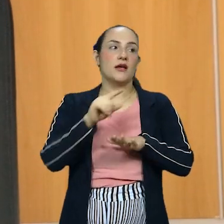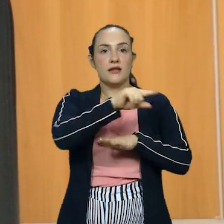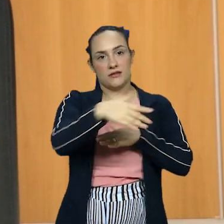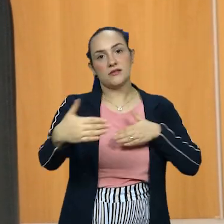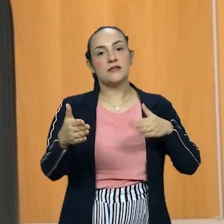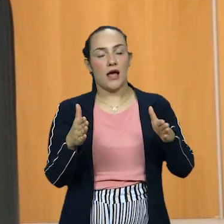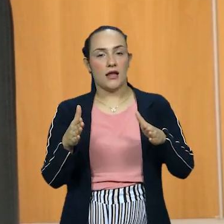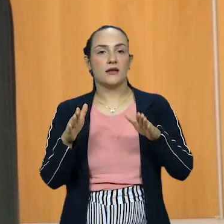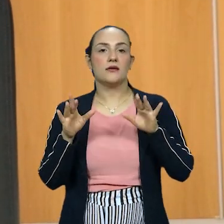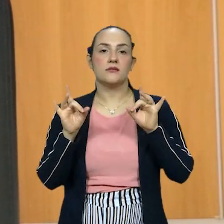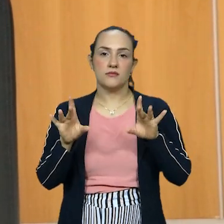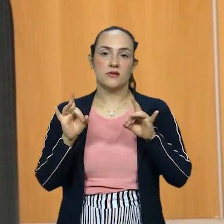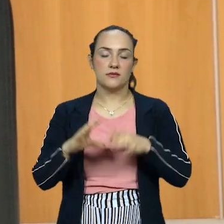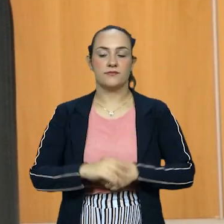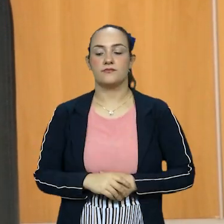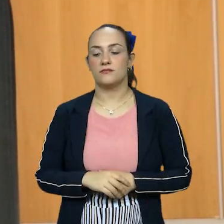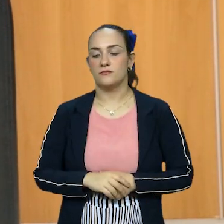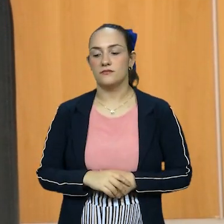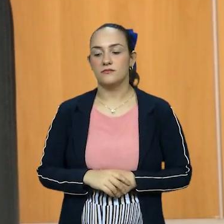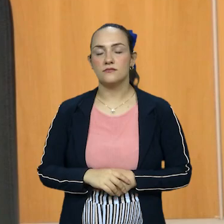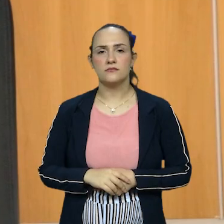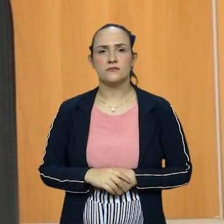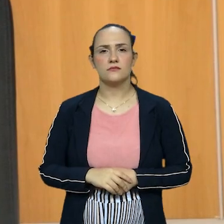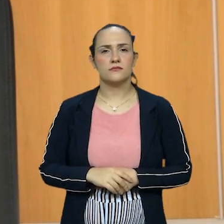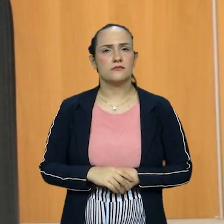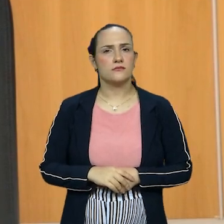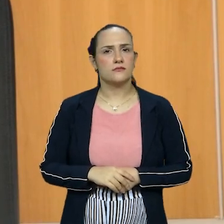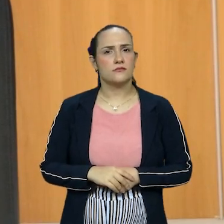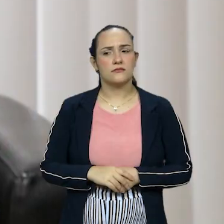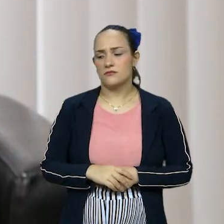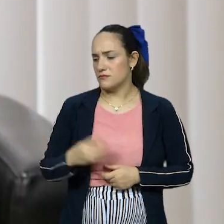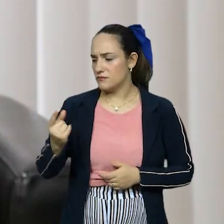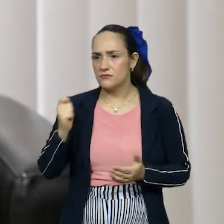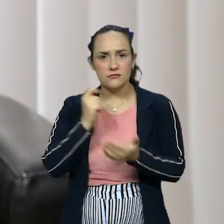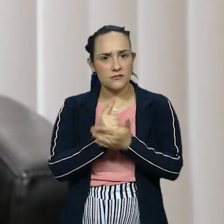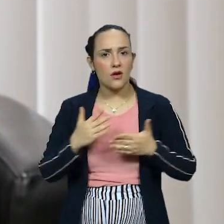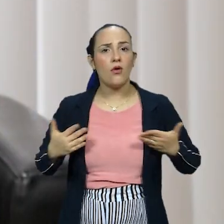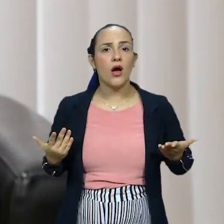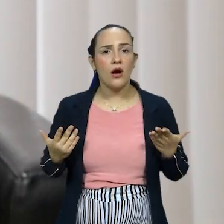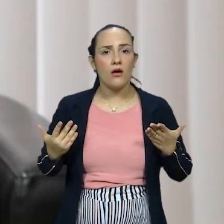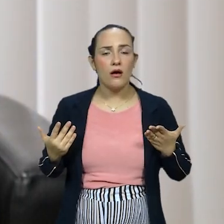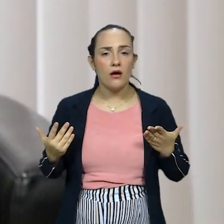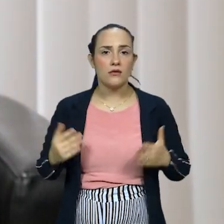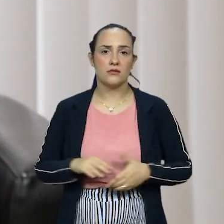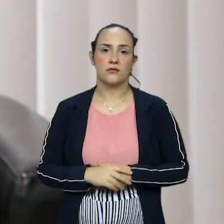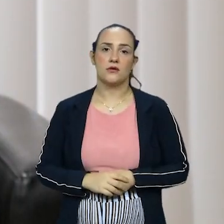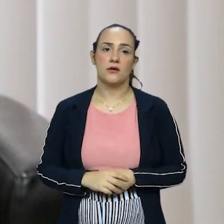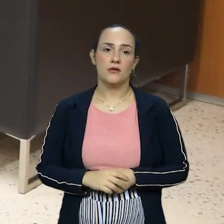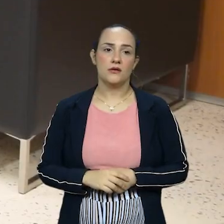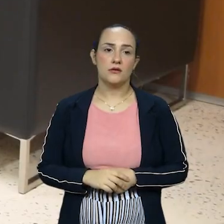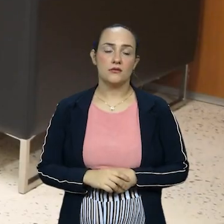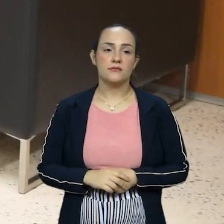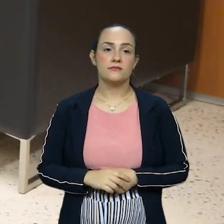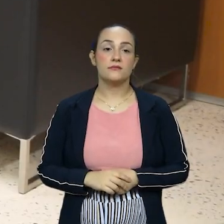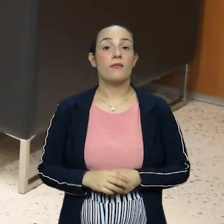sendo julgados, eles ficam alojados no presídio militar. E quem que banca, né? Quem que investe?